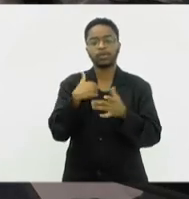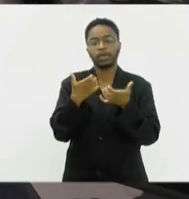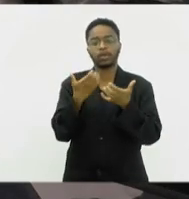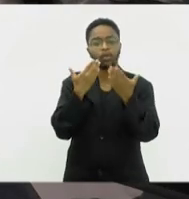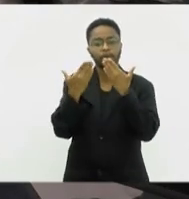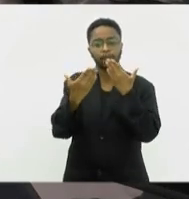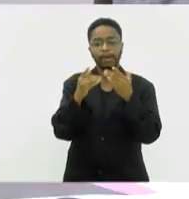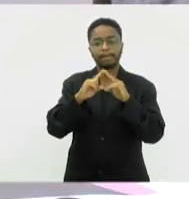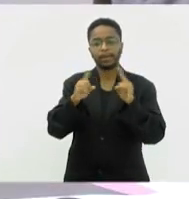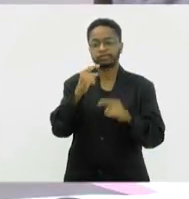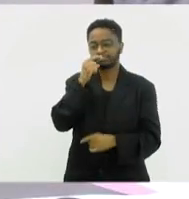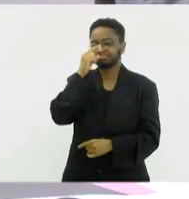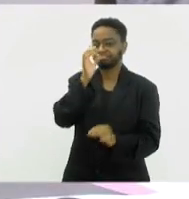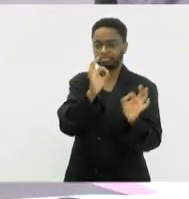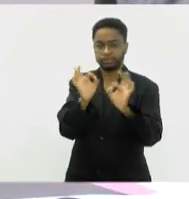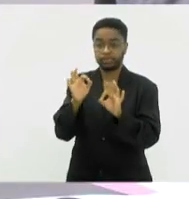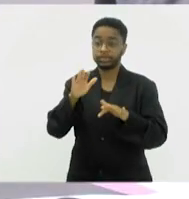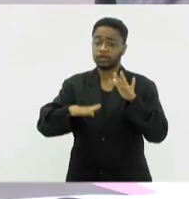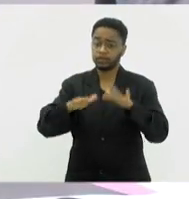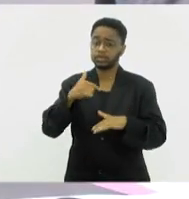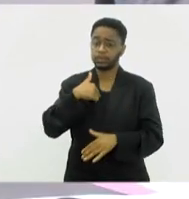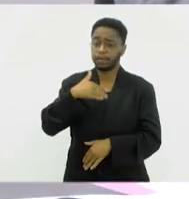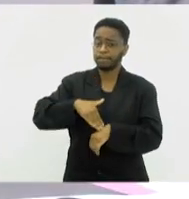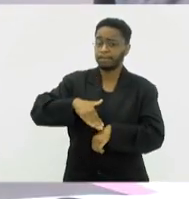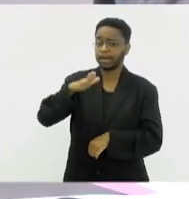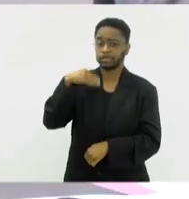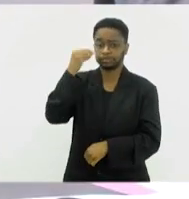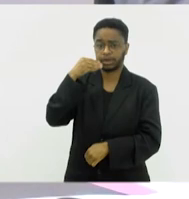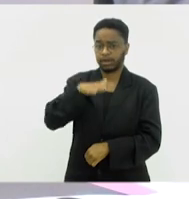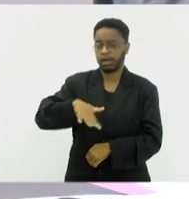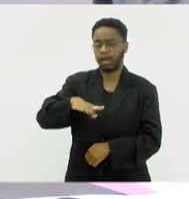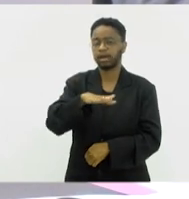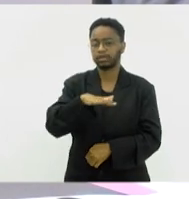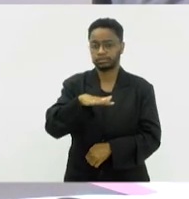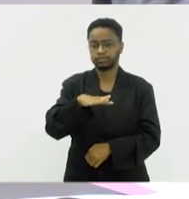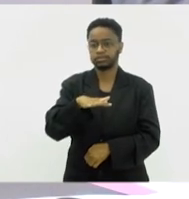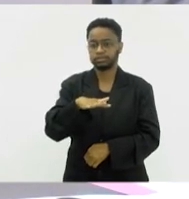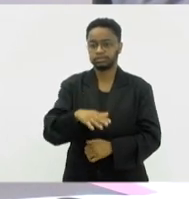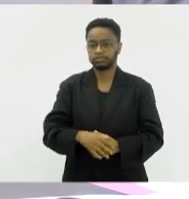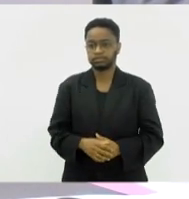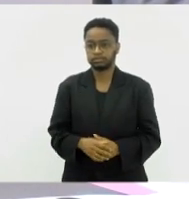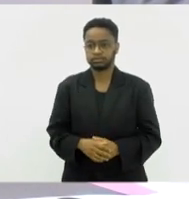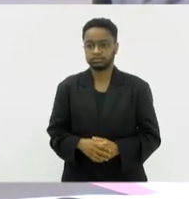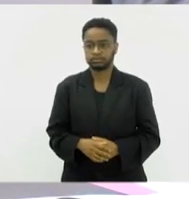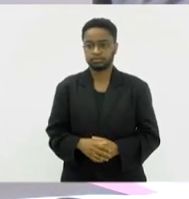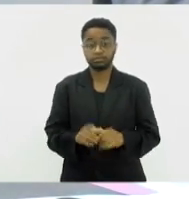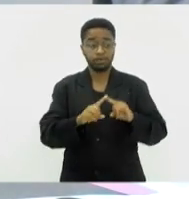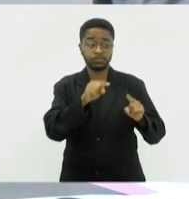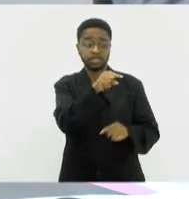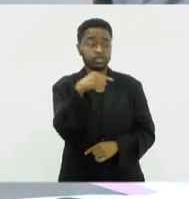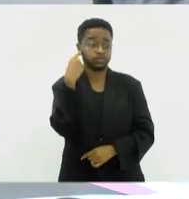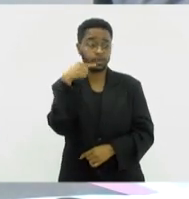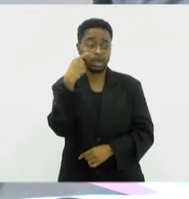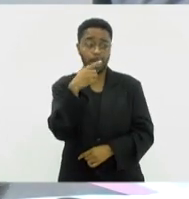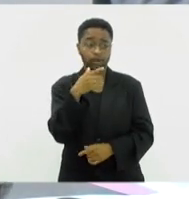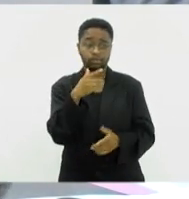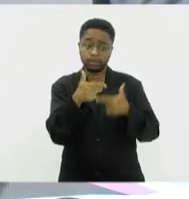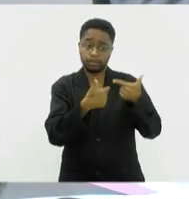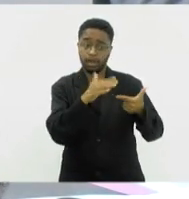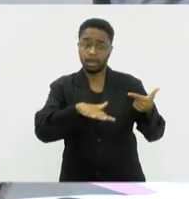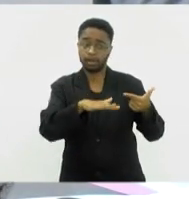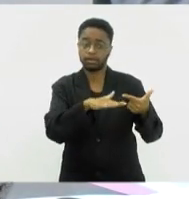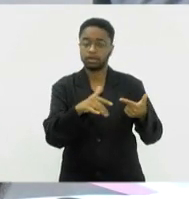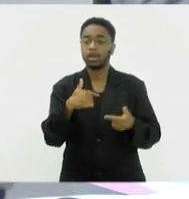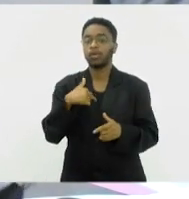soberba. Talvez eu seja um dos mais experientes nessa seara. Mas Vossa Excelência é advogado da área. Atuei